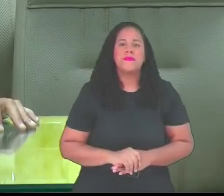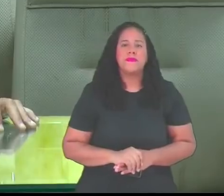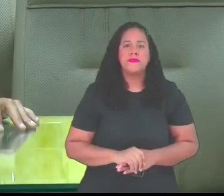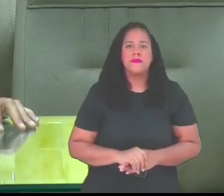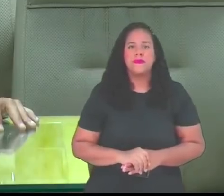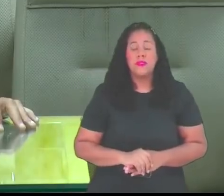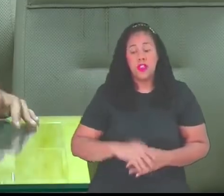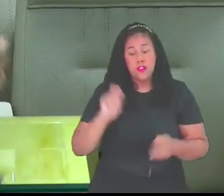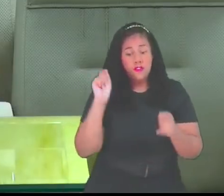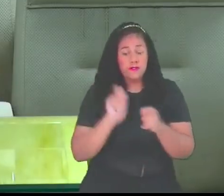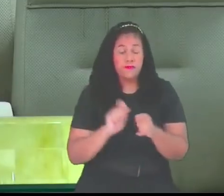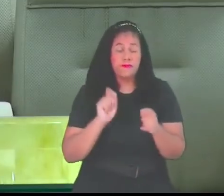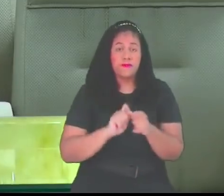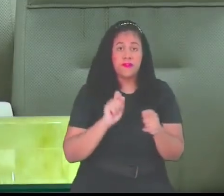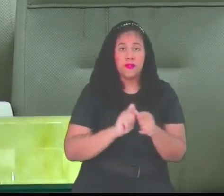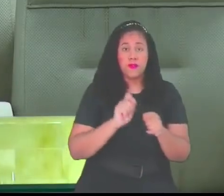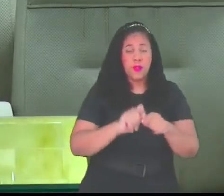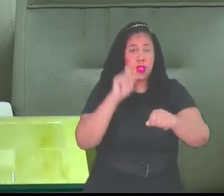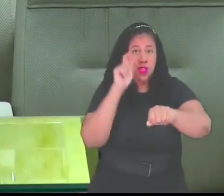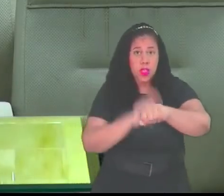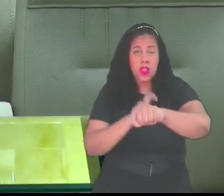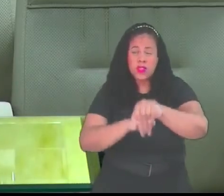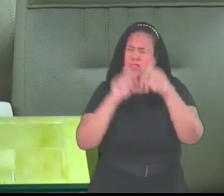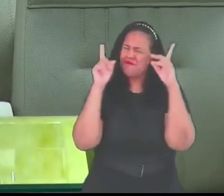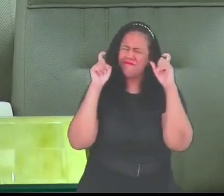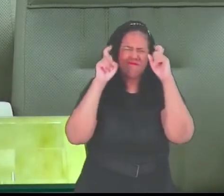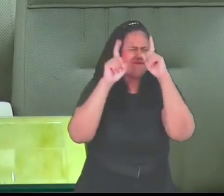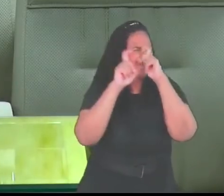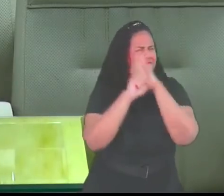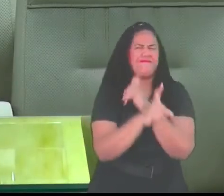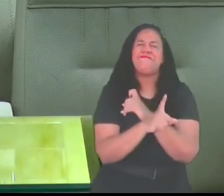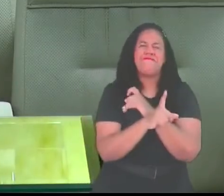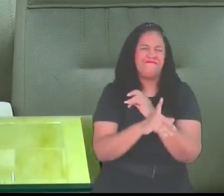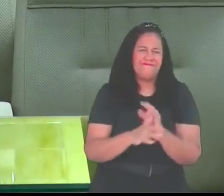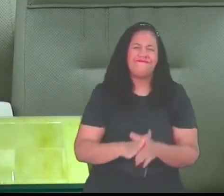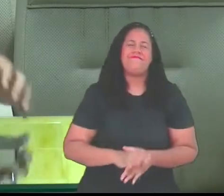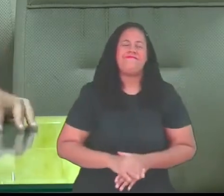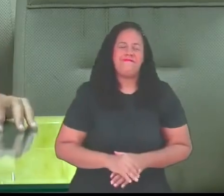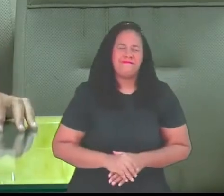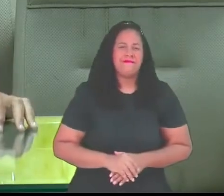ele foi feito num momento difícil.